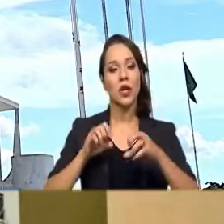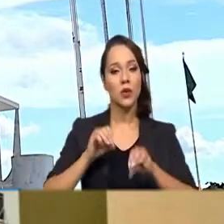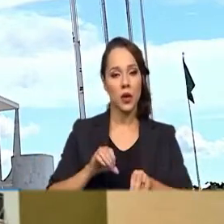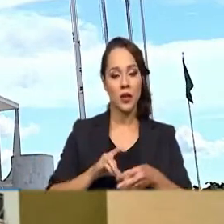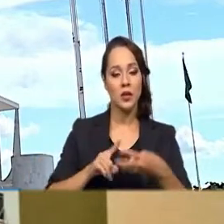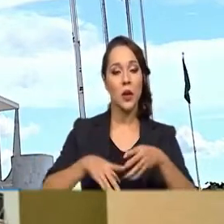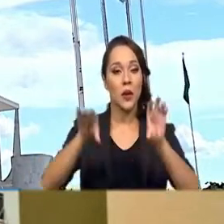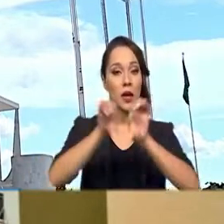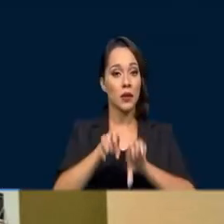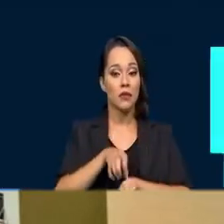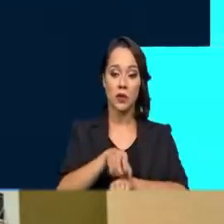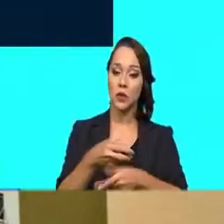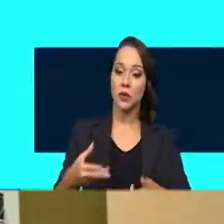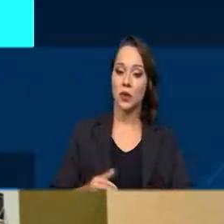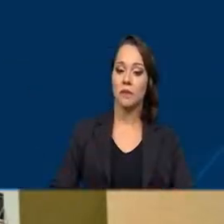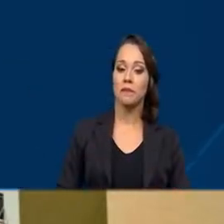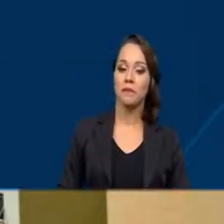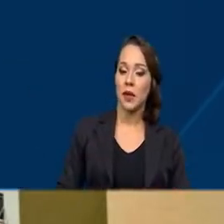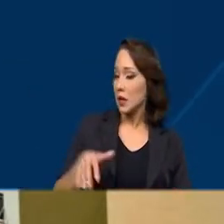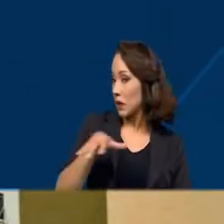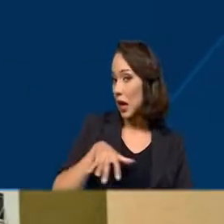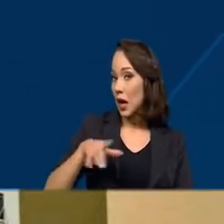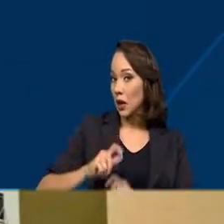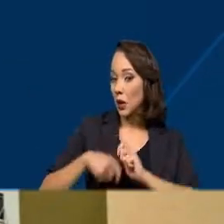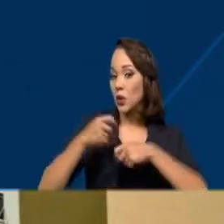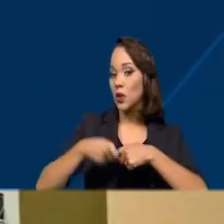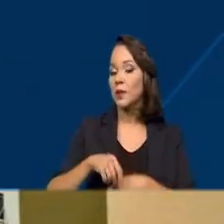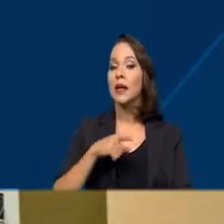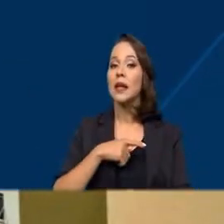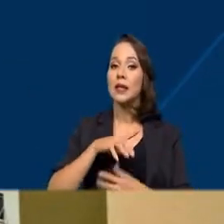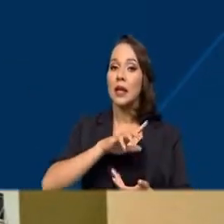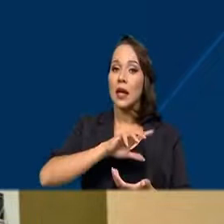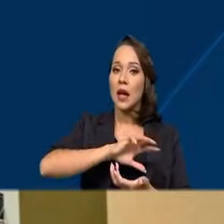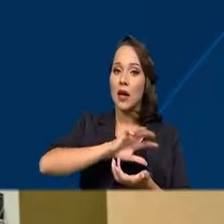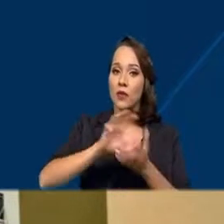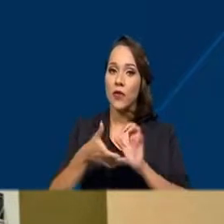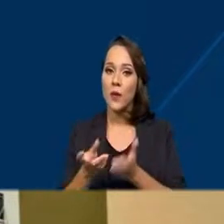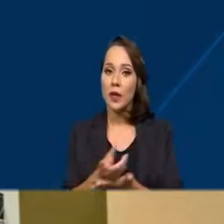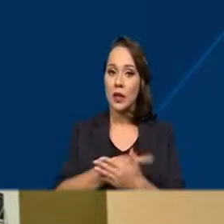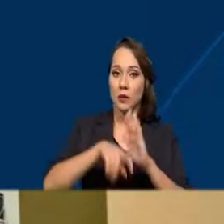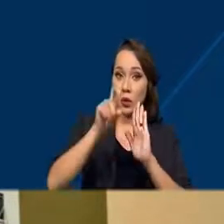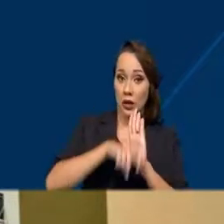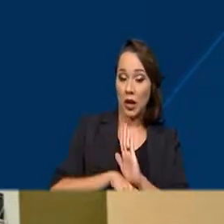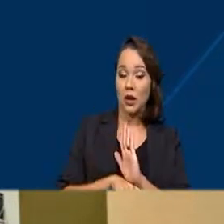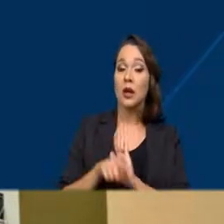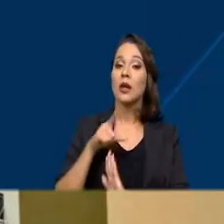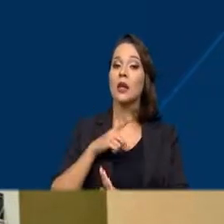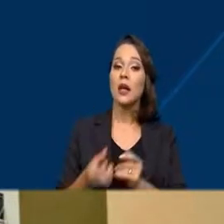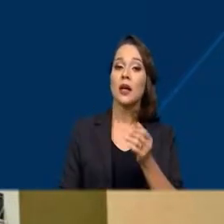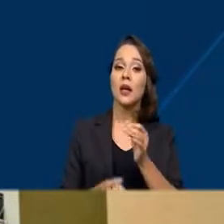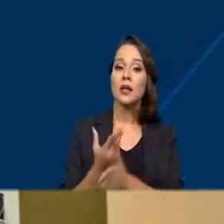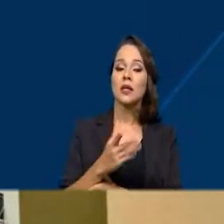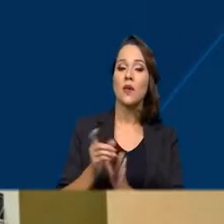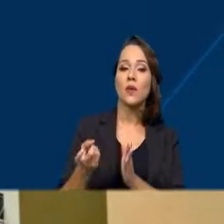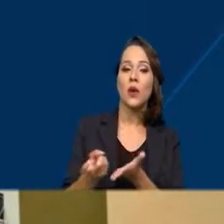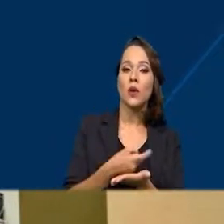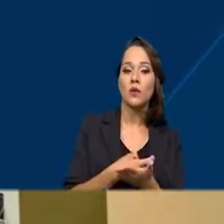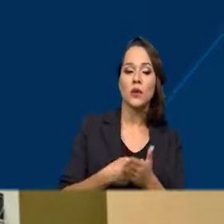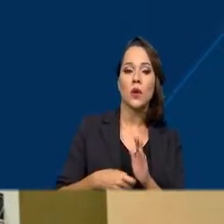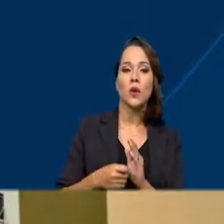senadores. Apesar agora de ser um ano de eleições, tanto o presidente da Câmara como também do Senado já,